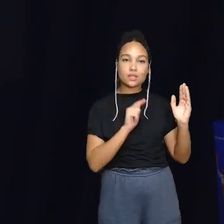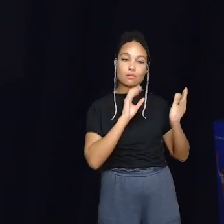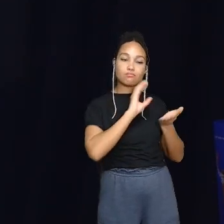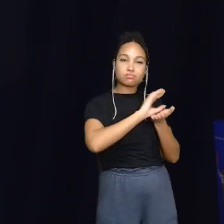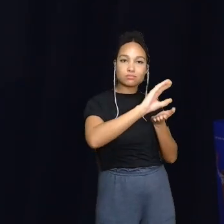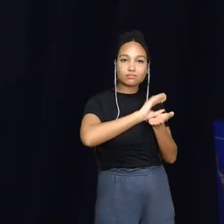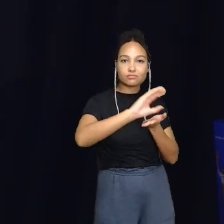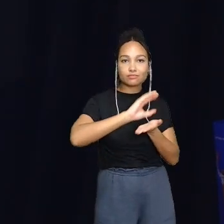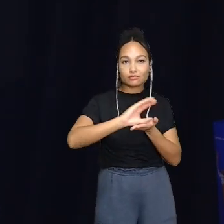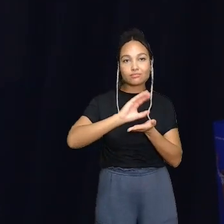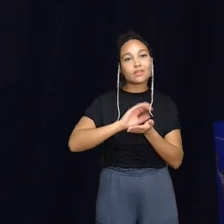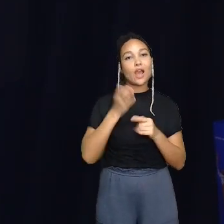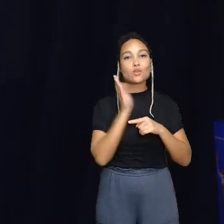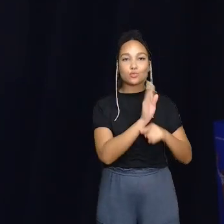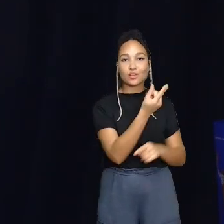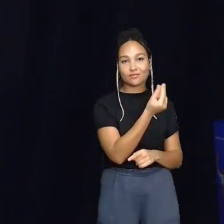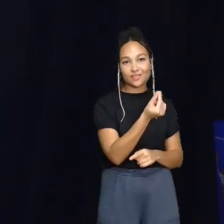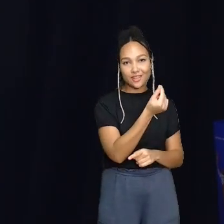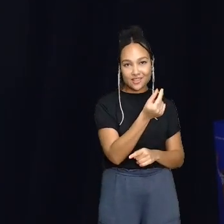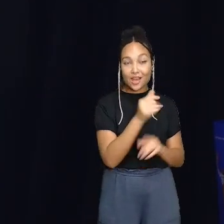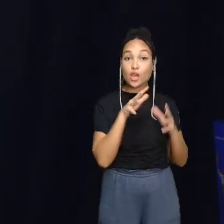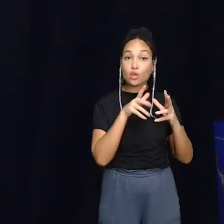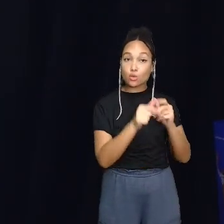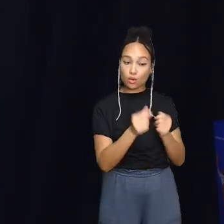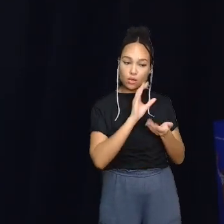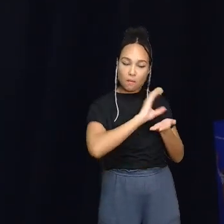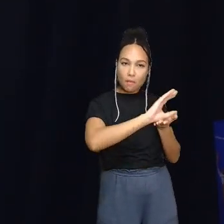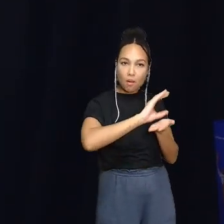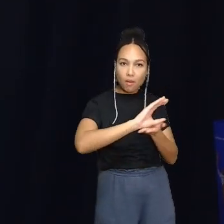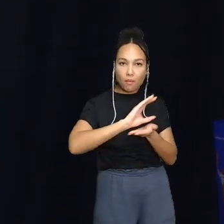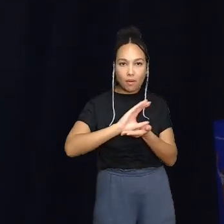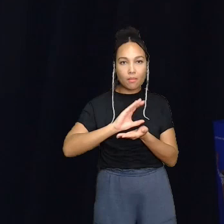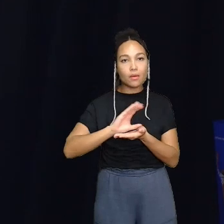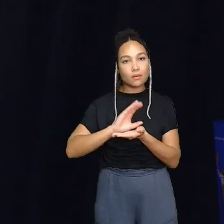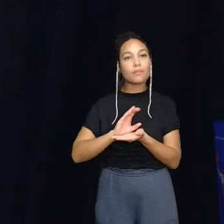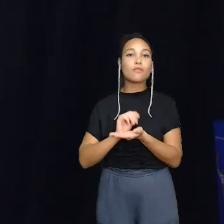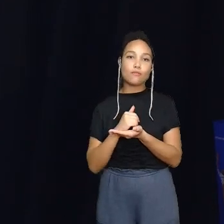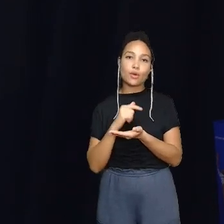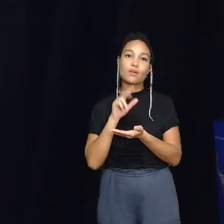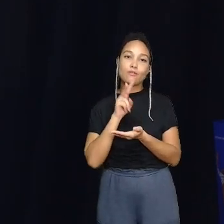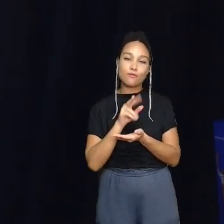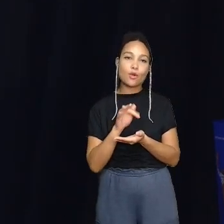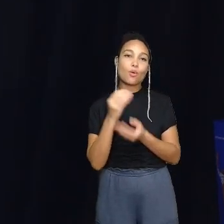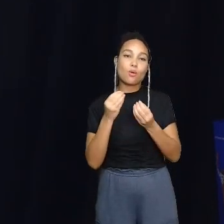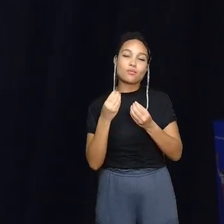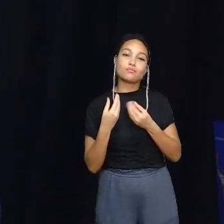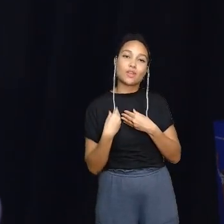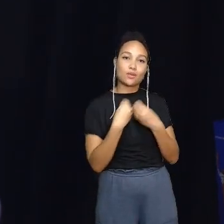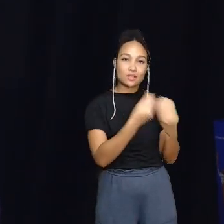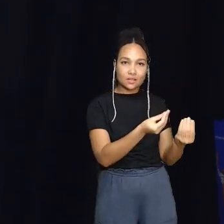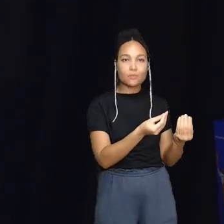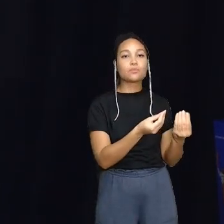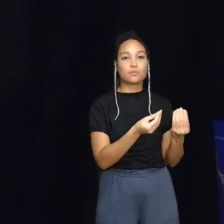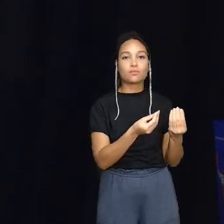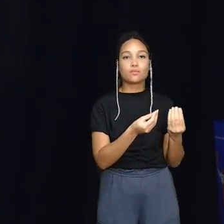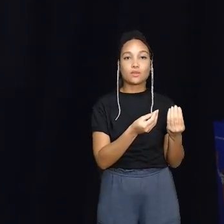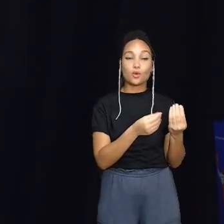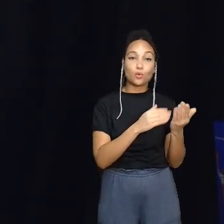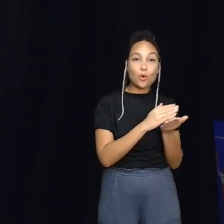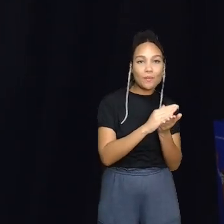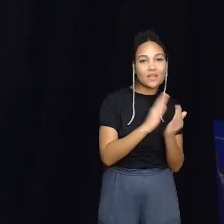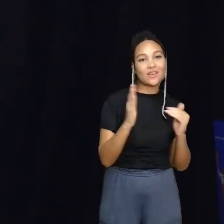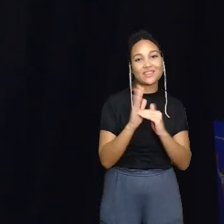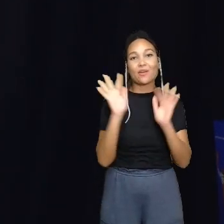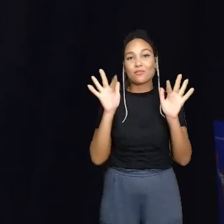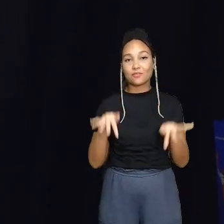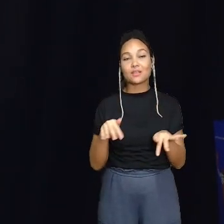financeiro, e todo esse recurso foi mobilizado através de doações, do início até o final do projeto. Então, a gente teve mais de